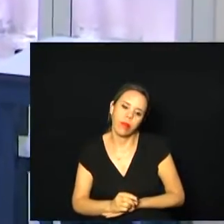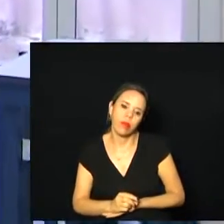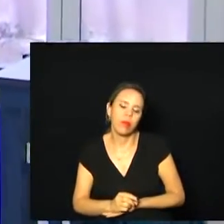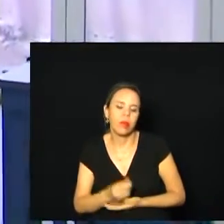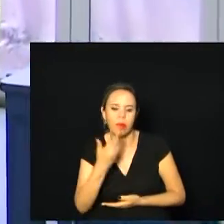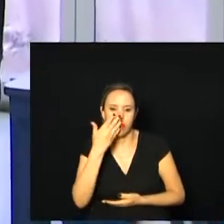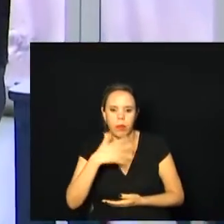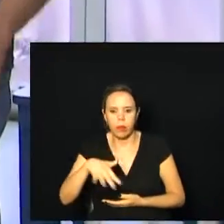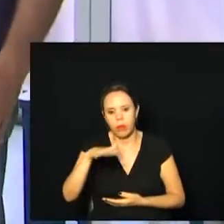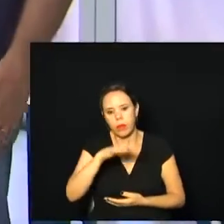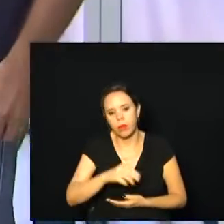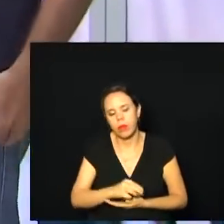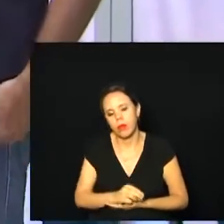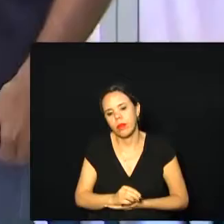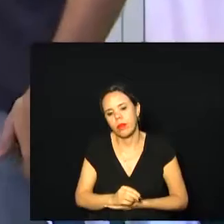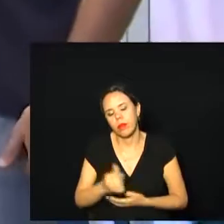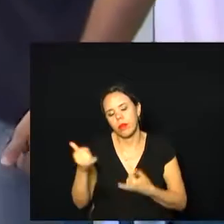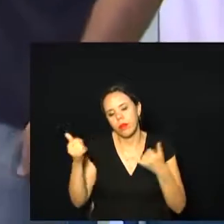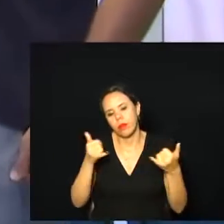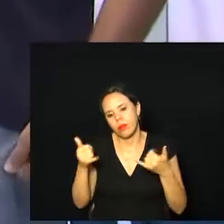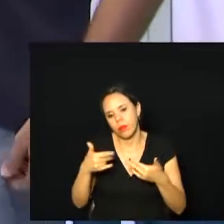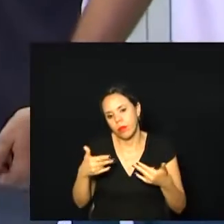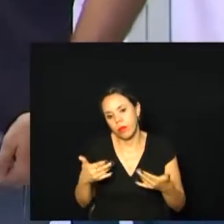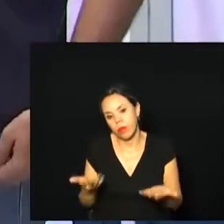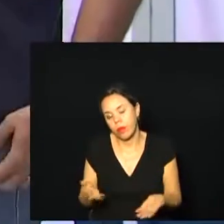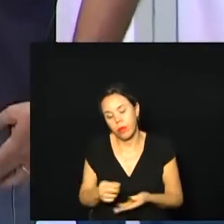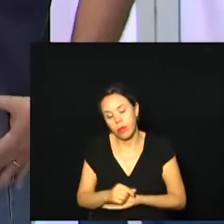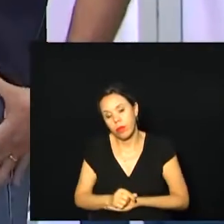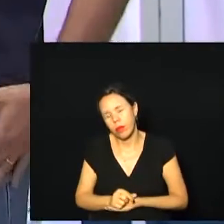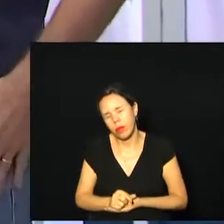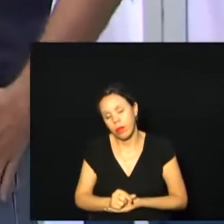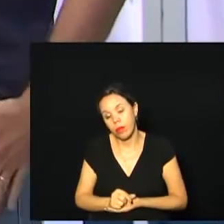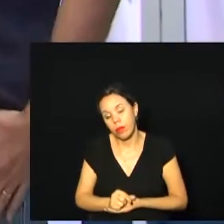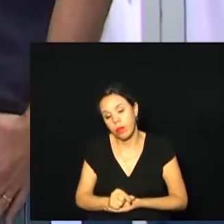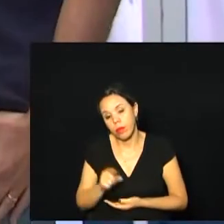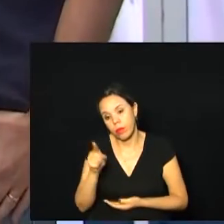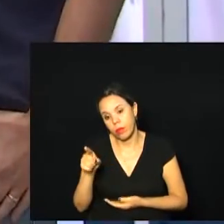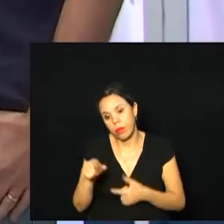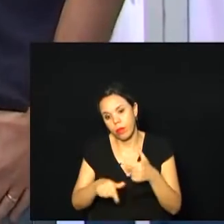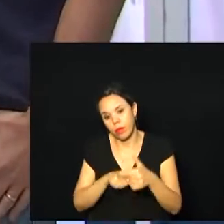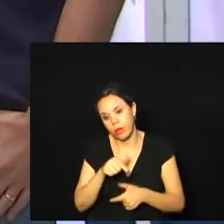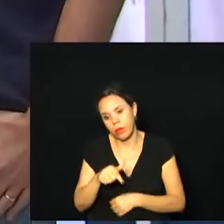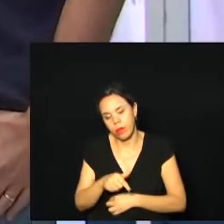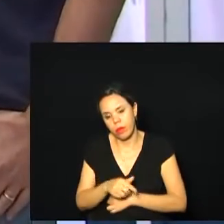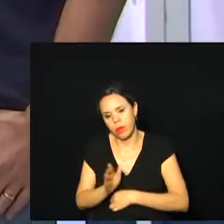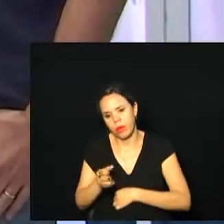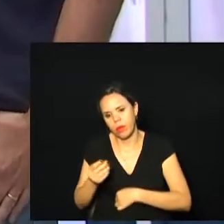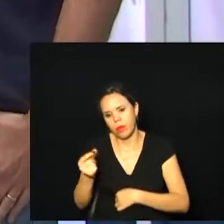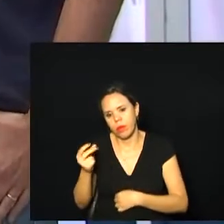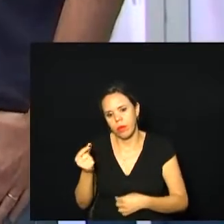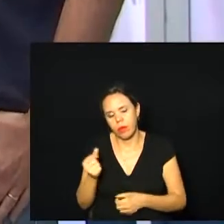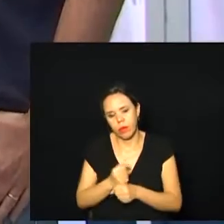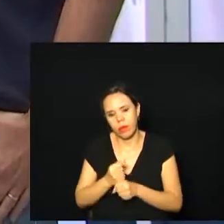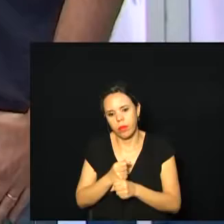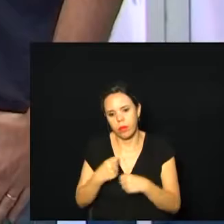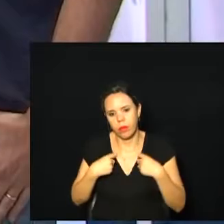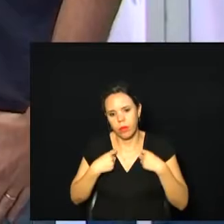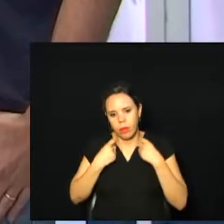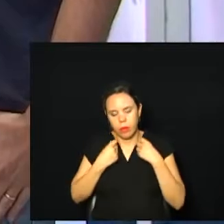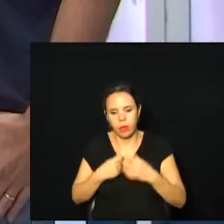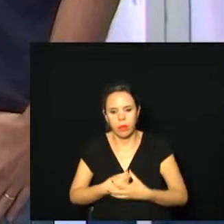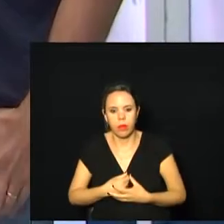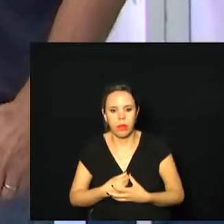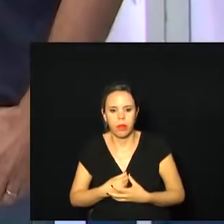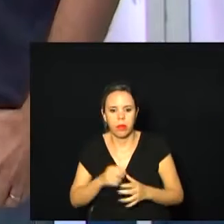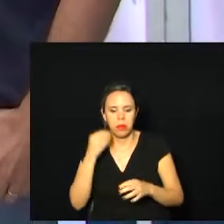as crianças, celular e tudo mais. Você que trabalha nisso já faz anos, não é? Que é